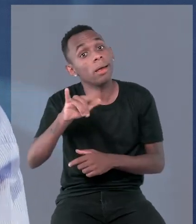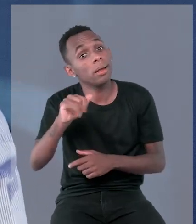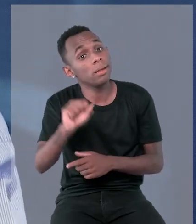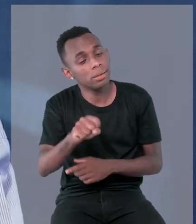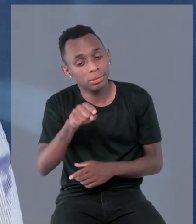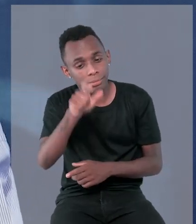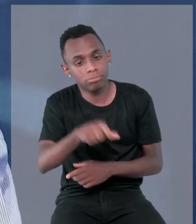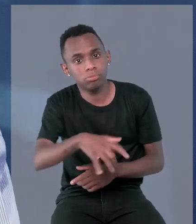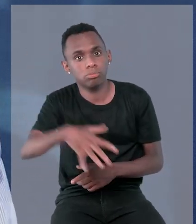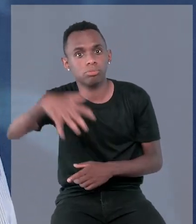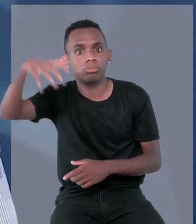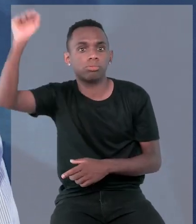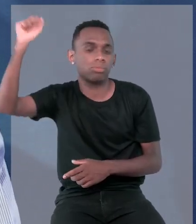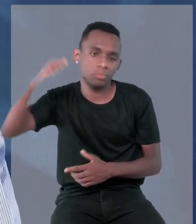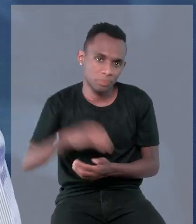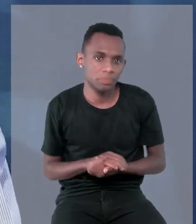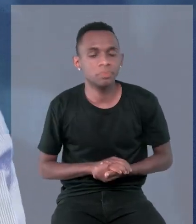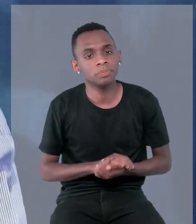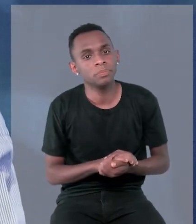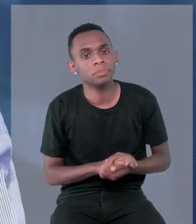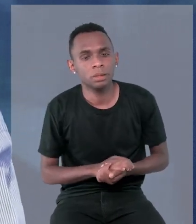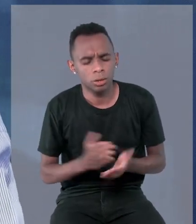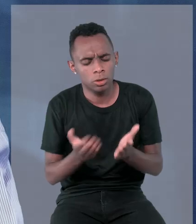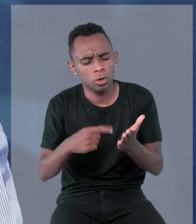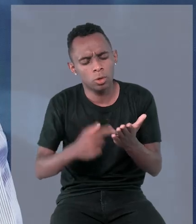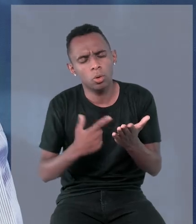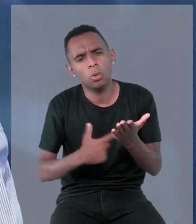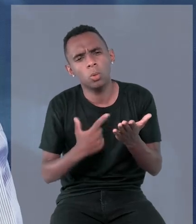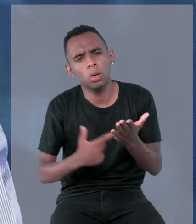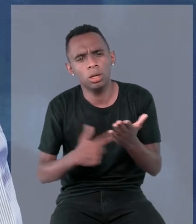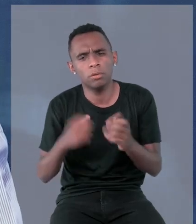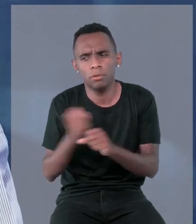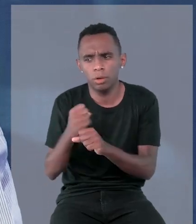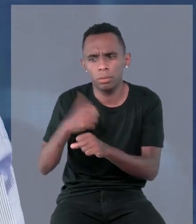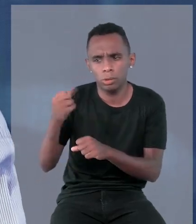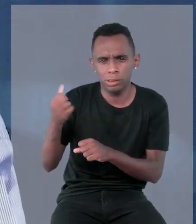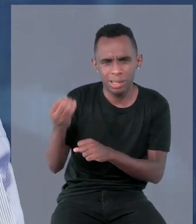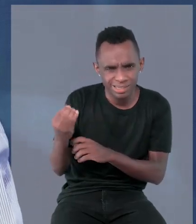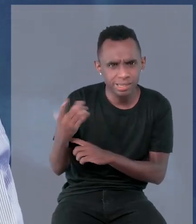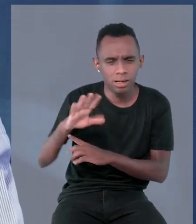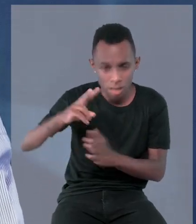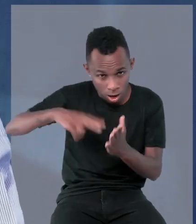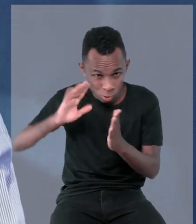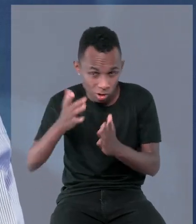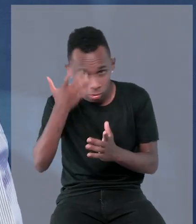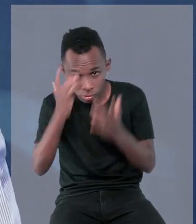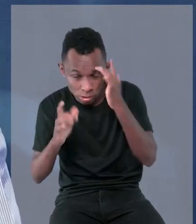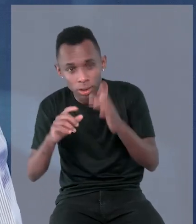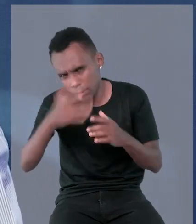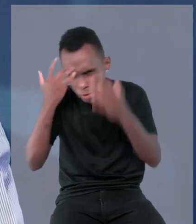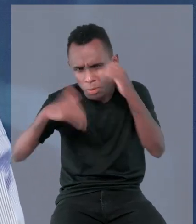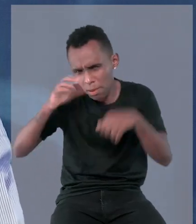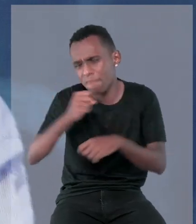foi levado para as alturas e tal. Naquele livro que fez sucesso nos anos 60, não sei quem já leu esse livro, né? Os mais velhos